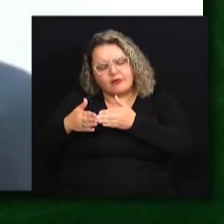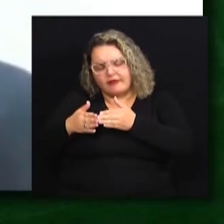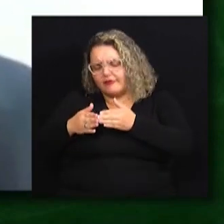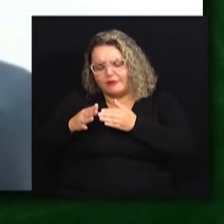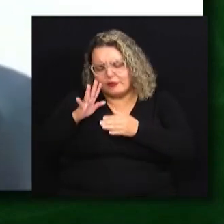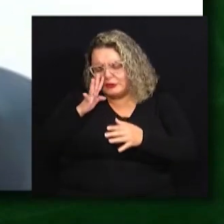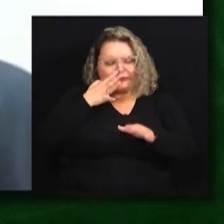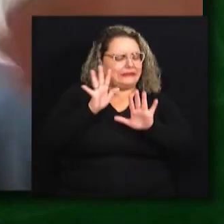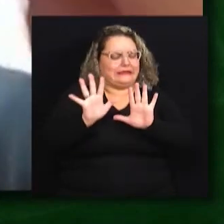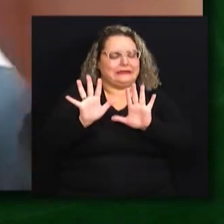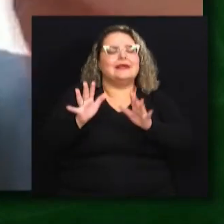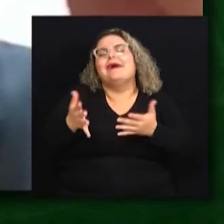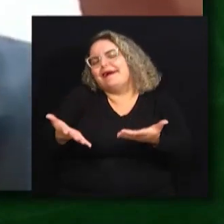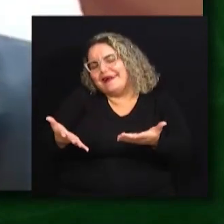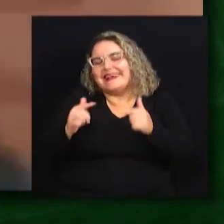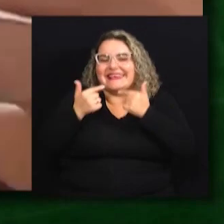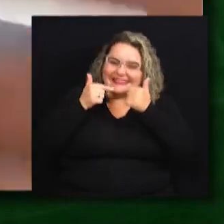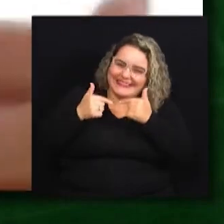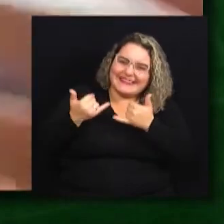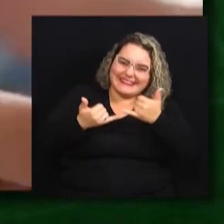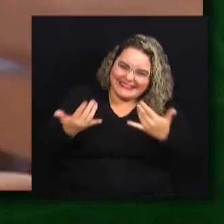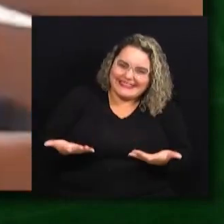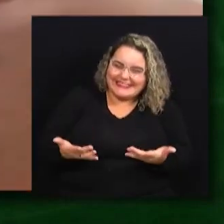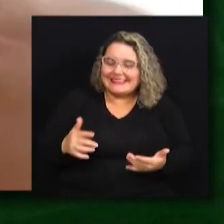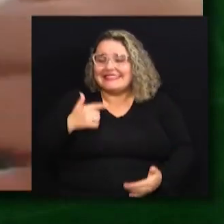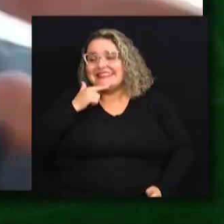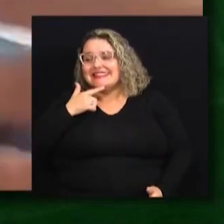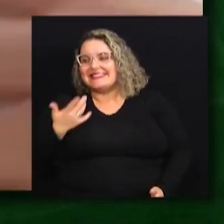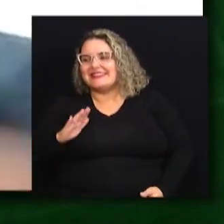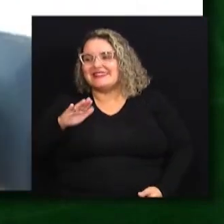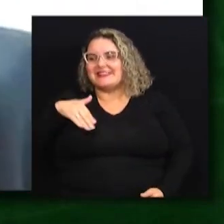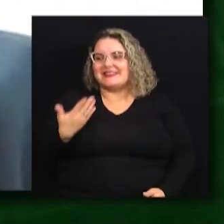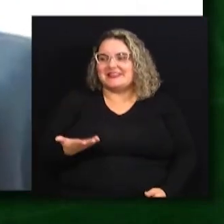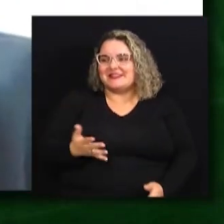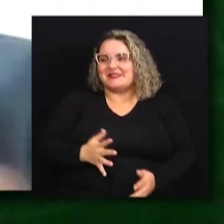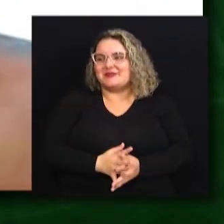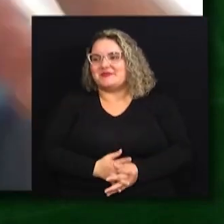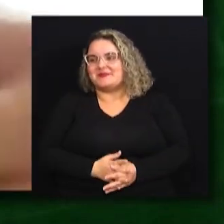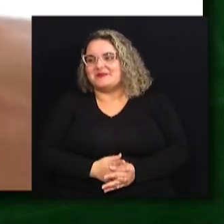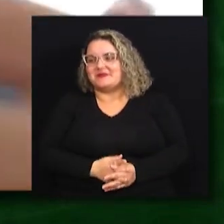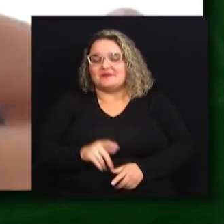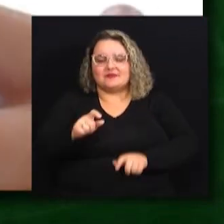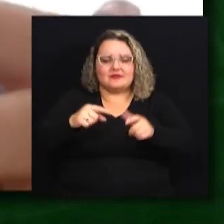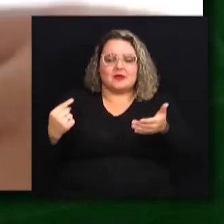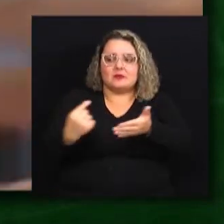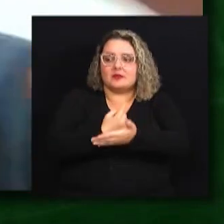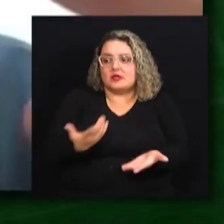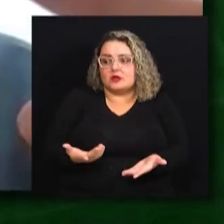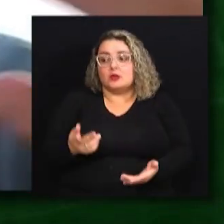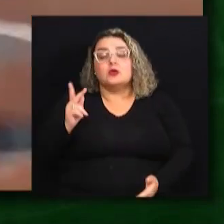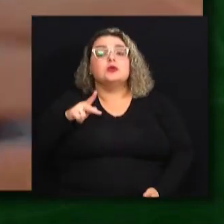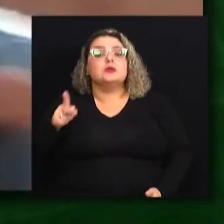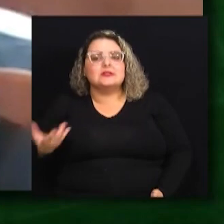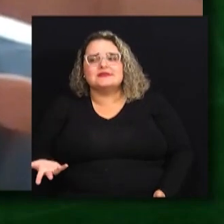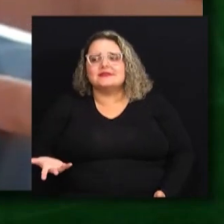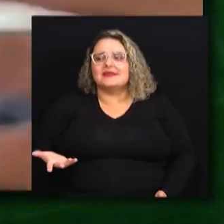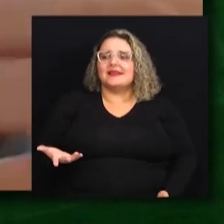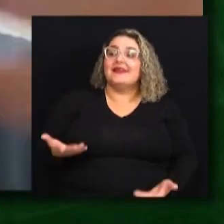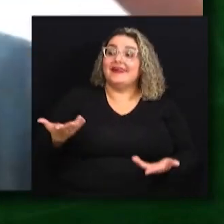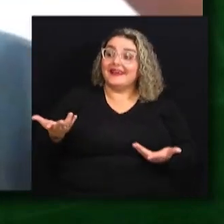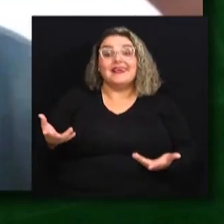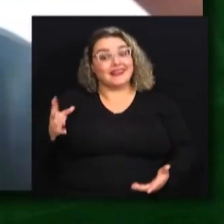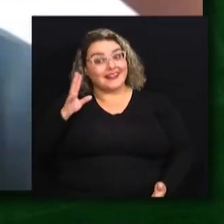Superliga Masculina de Vôlei. 12h14, a gente segue aqui com o nosso Câmara Notícia, você já vê aí na sua tela agora o nosso